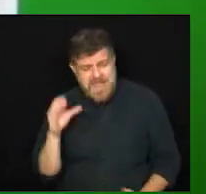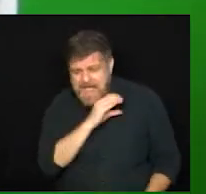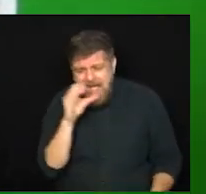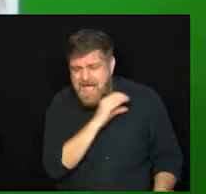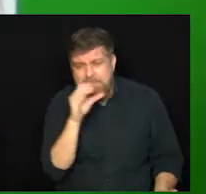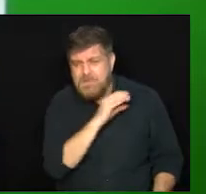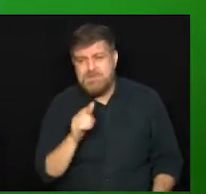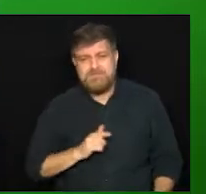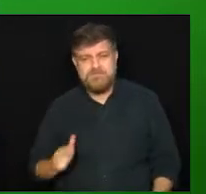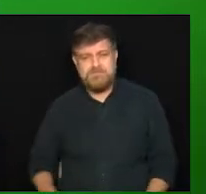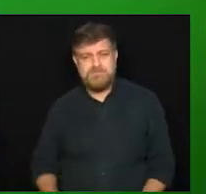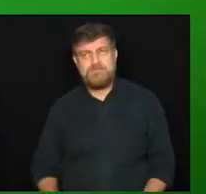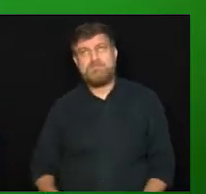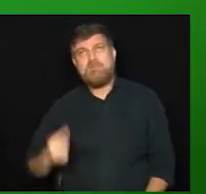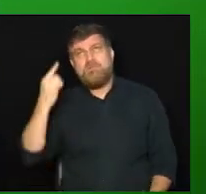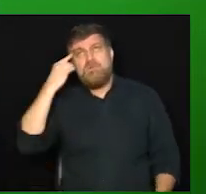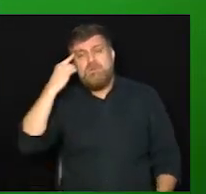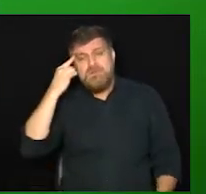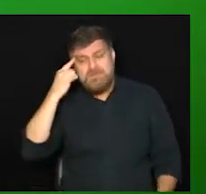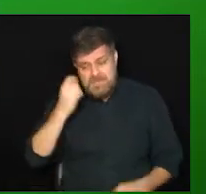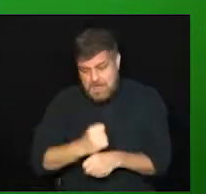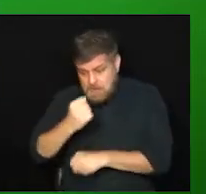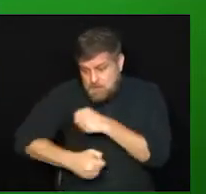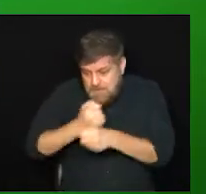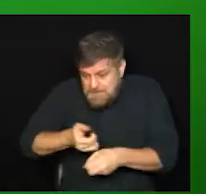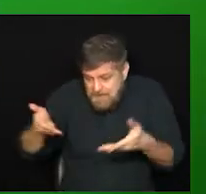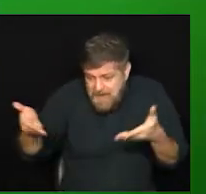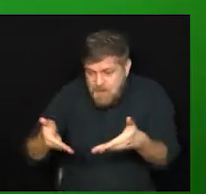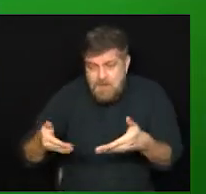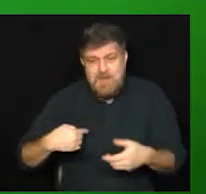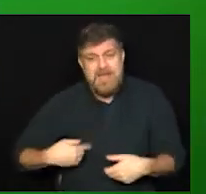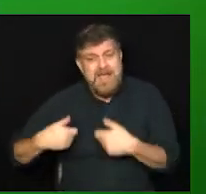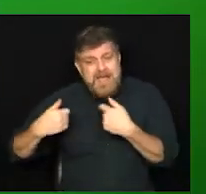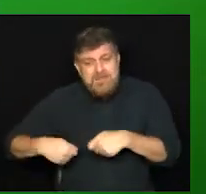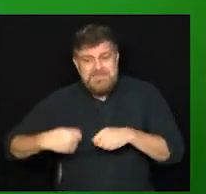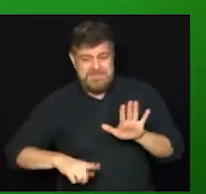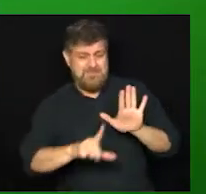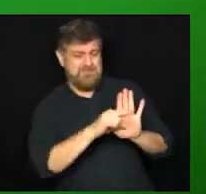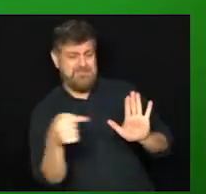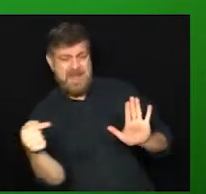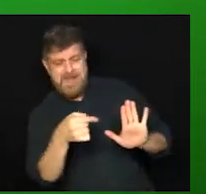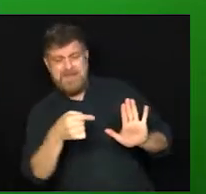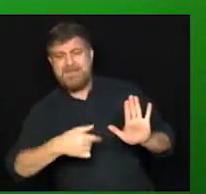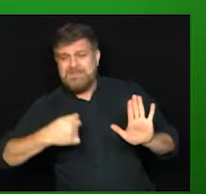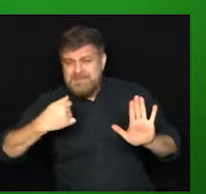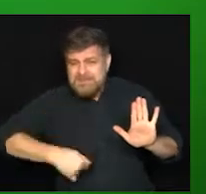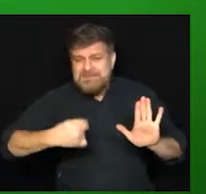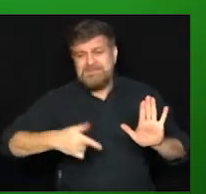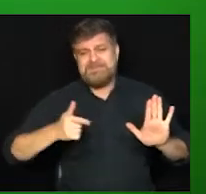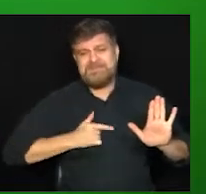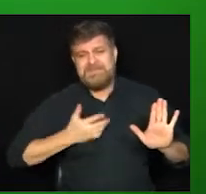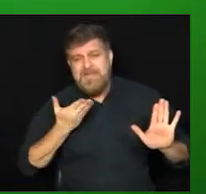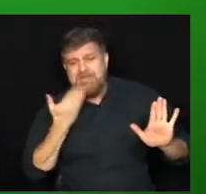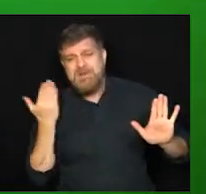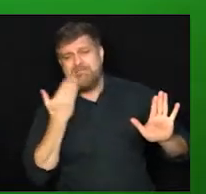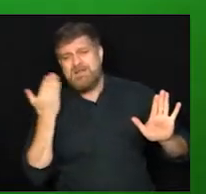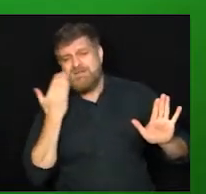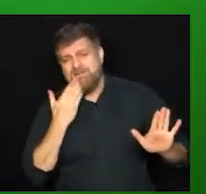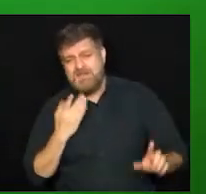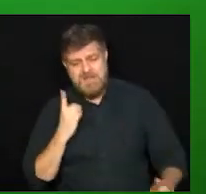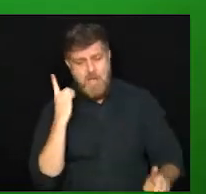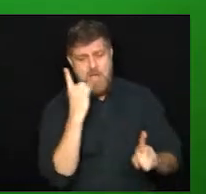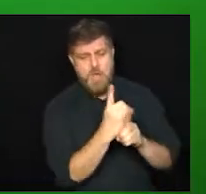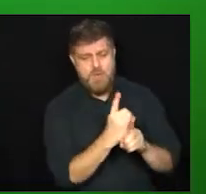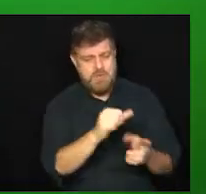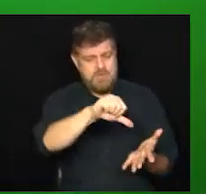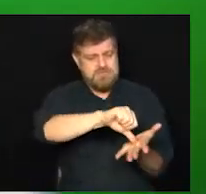né? Pior das hipóteses, esse ano, porque eu preciso ter uma lei, eu preciso ter facilidade para trazer evento em